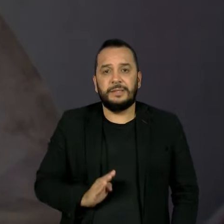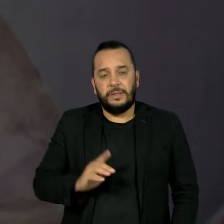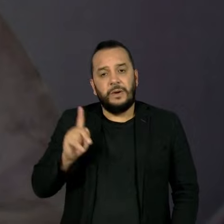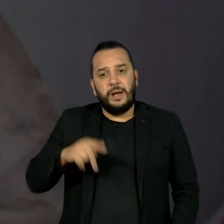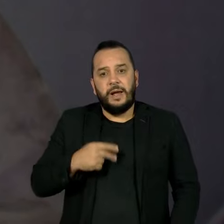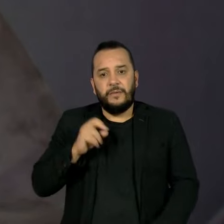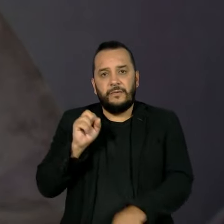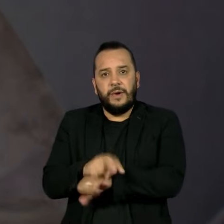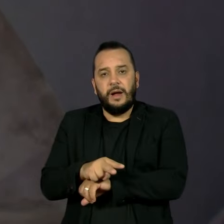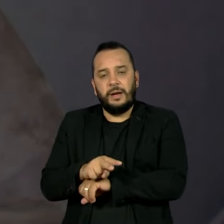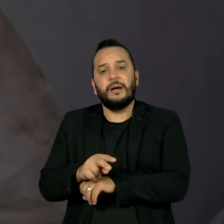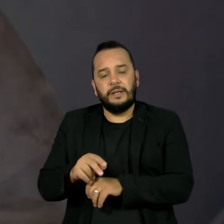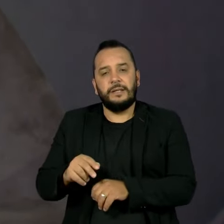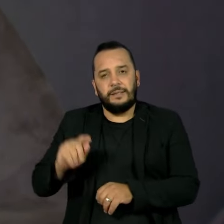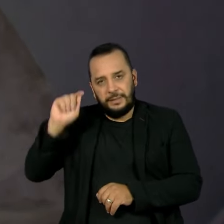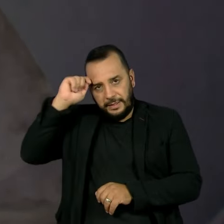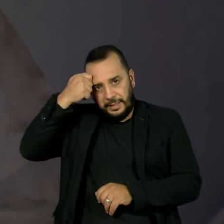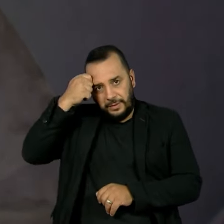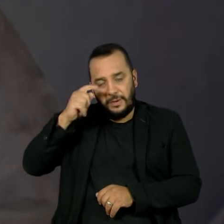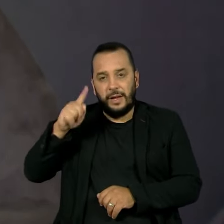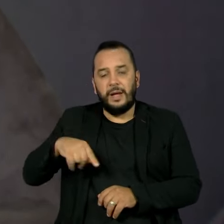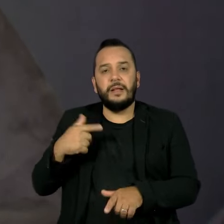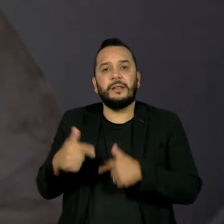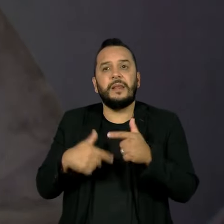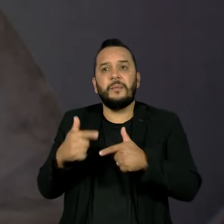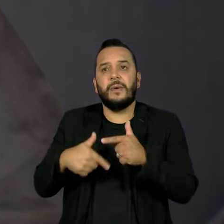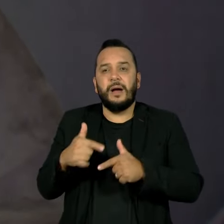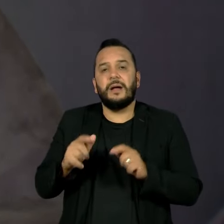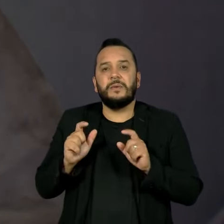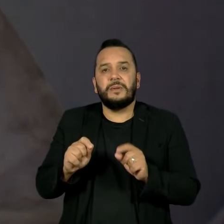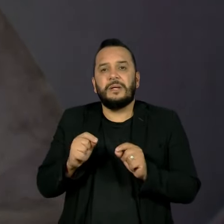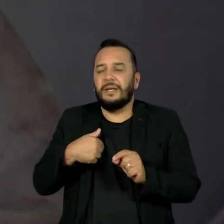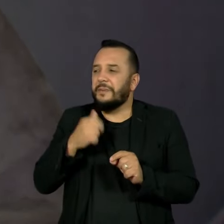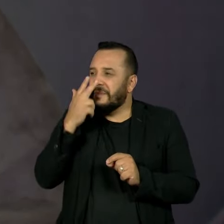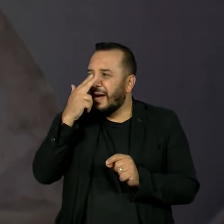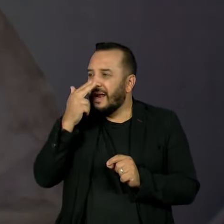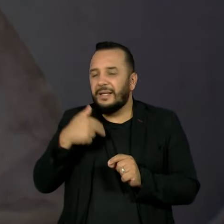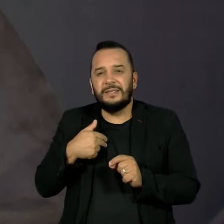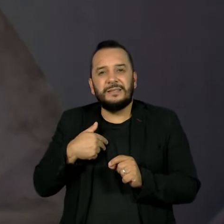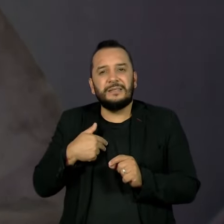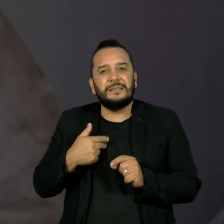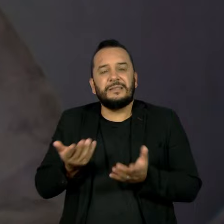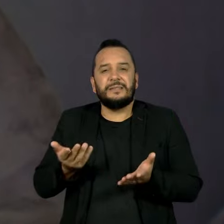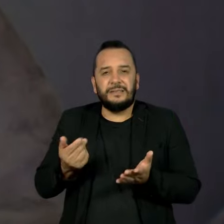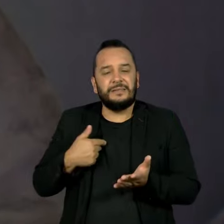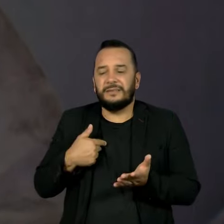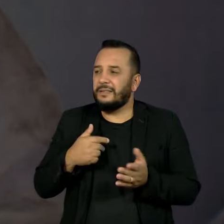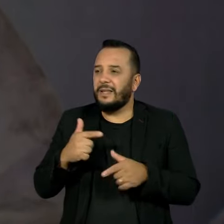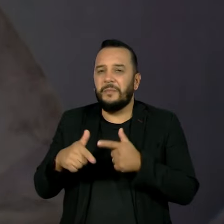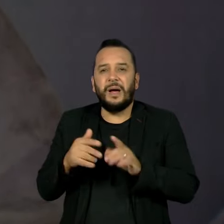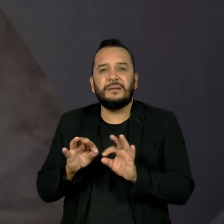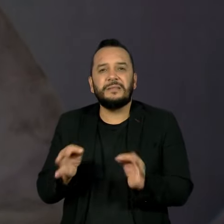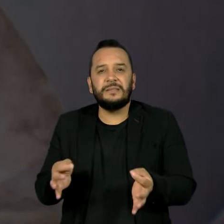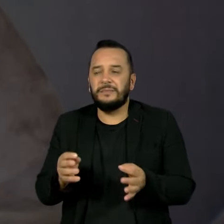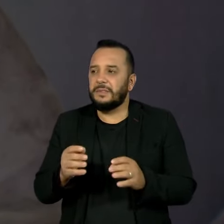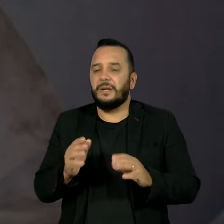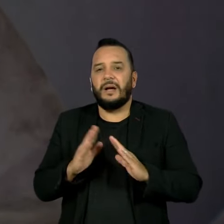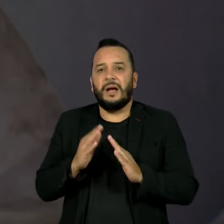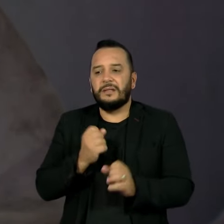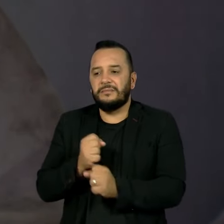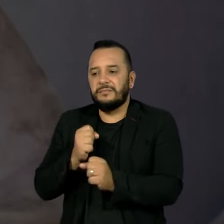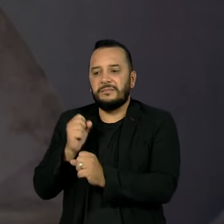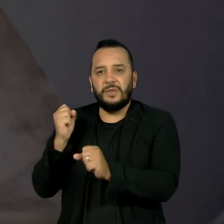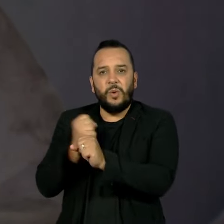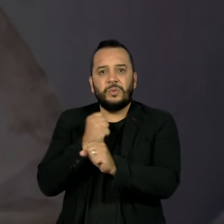negras. E a maior parte ocupa postos de trabalho em atividades com menores rendimentos, como serviços domésticos,